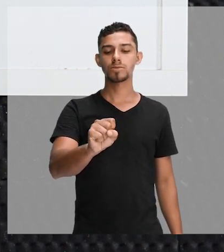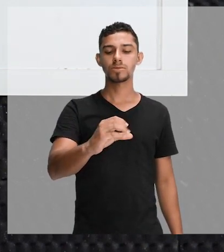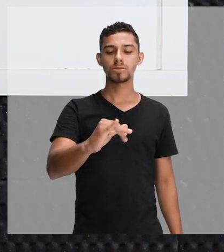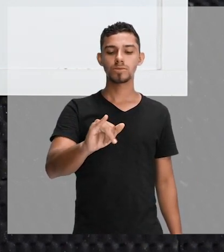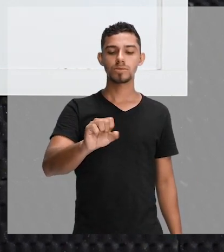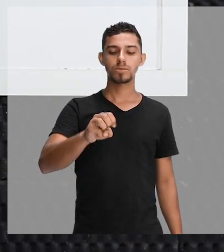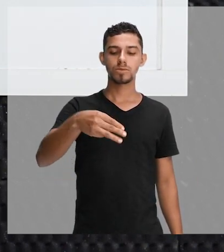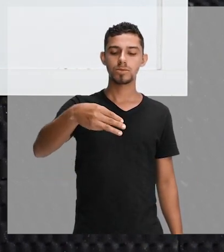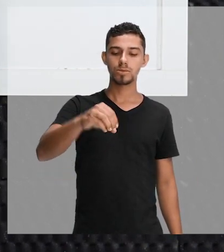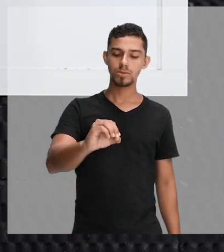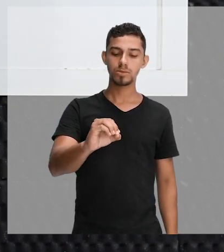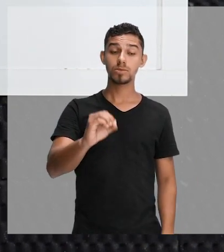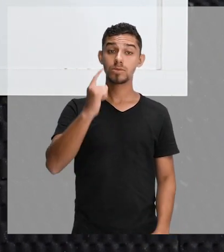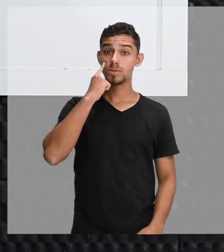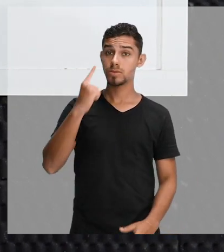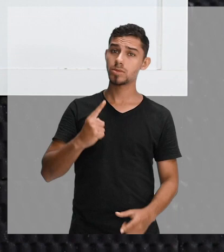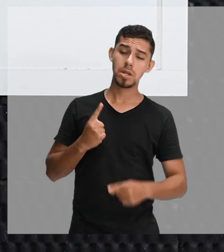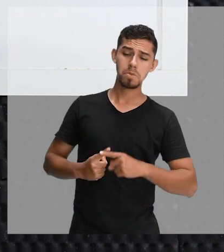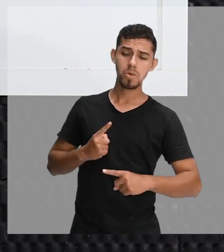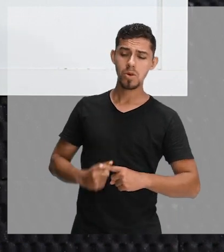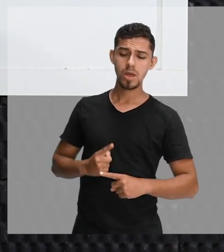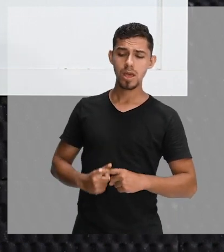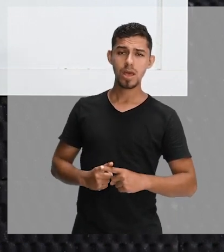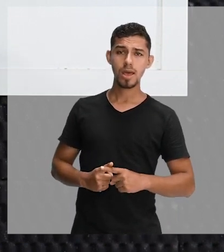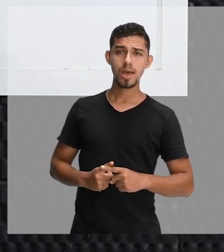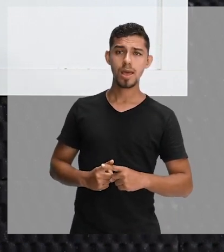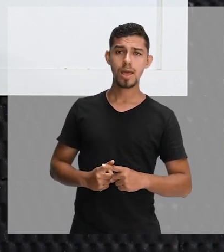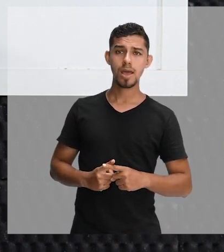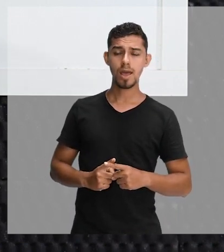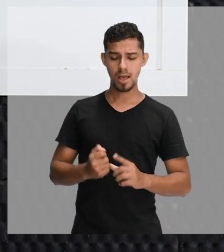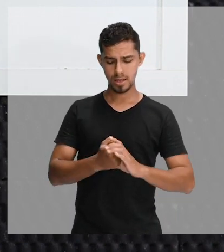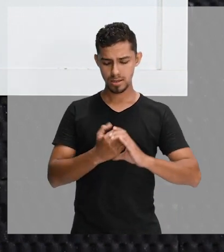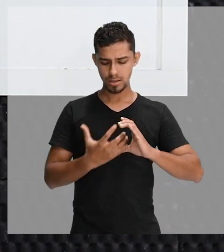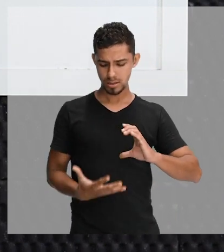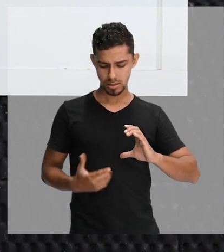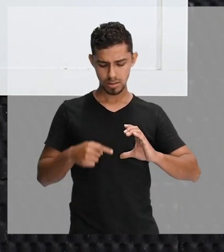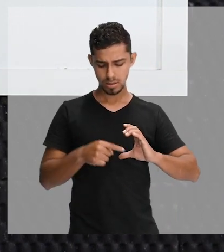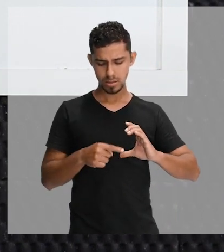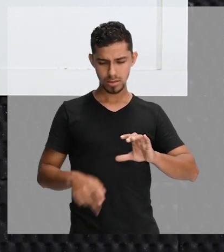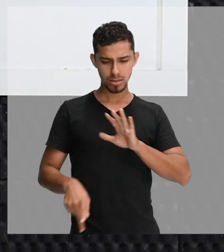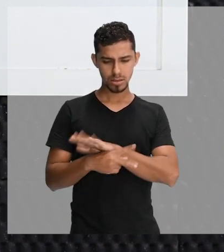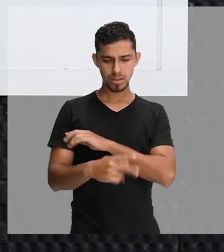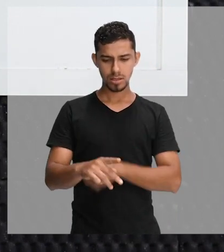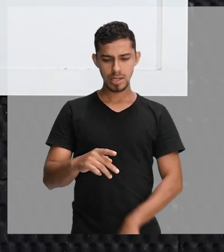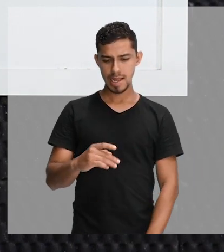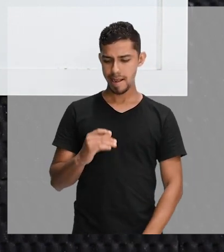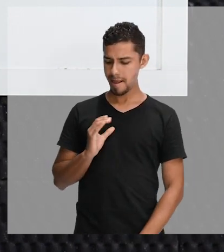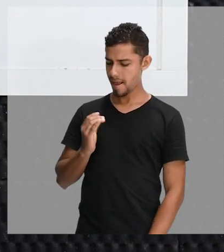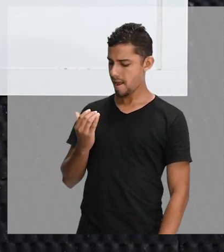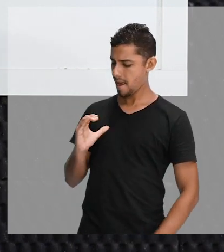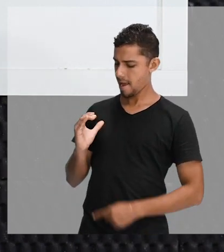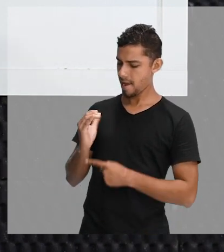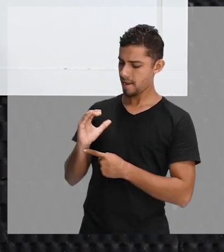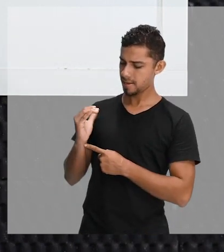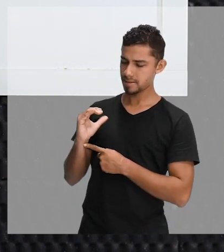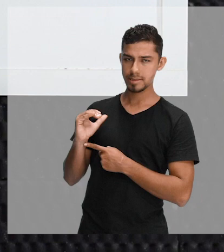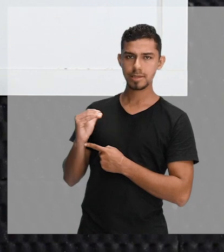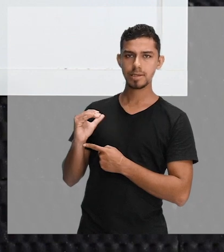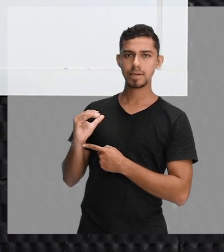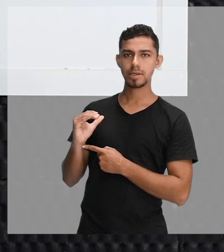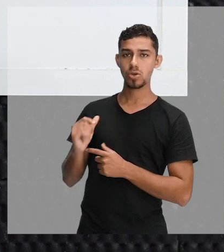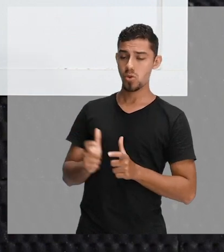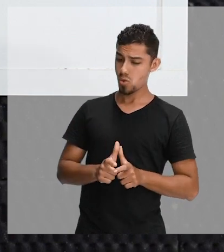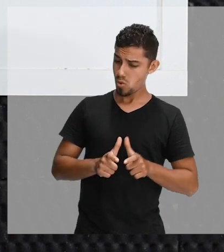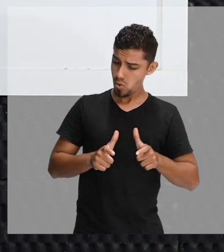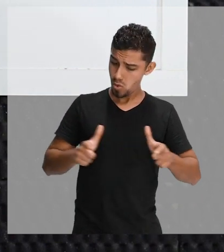que, professor? Por que esse cientificismo? Por que essa característica tão aliada à ciência? Veja só, os grandes